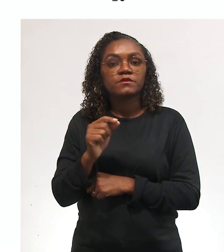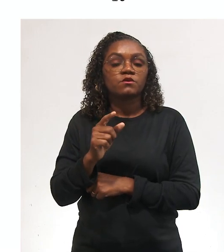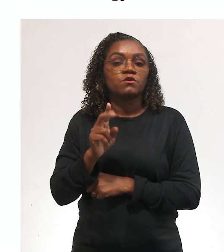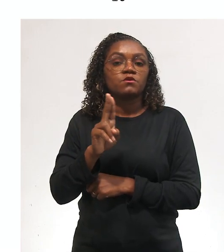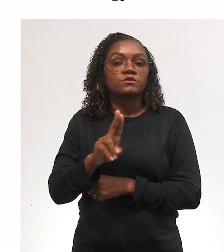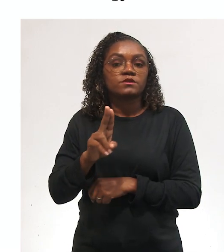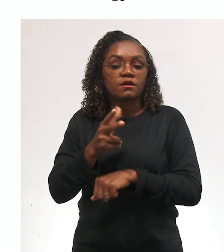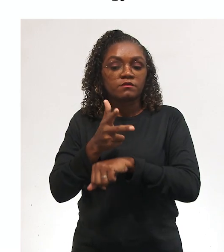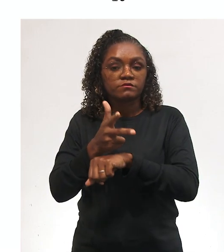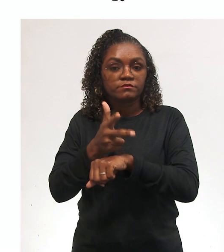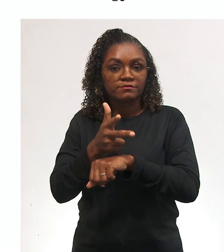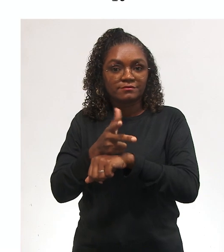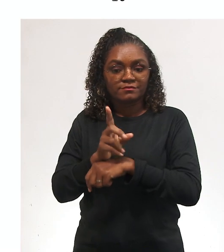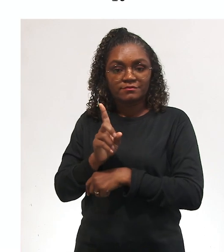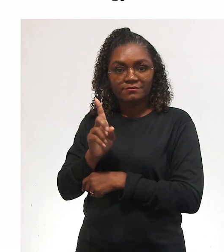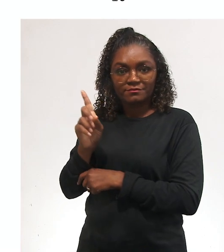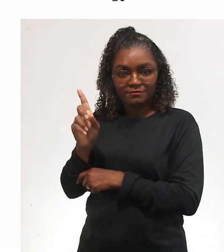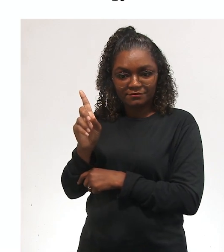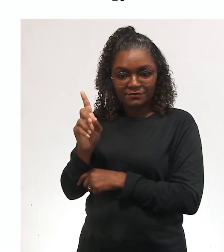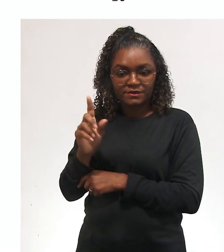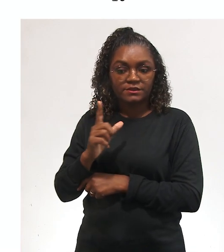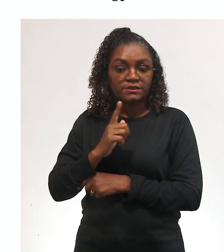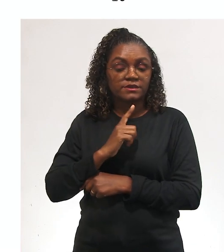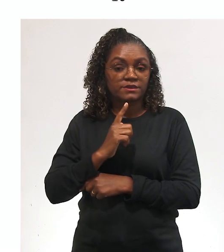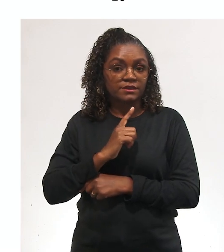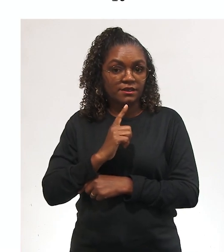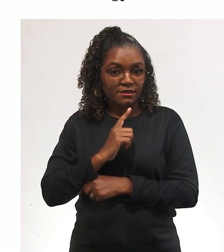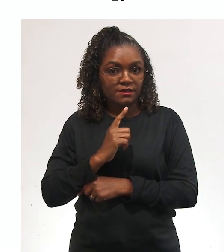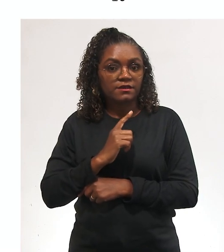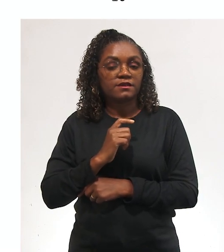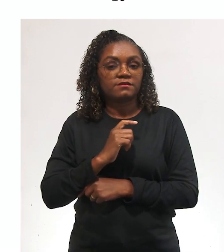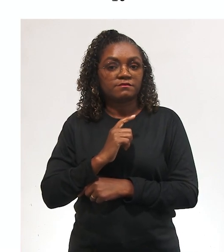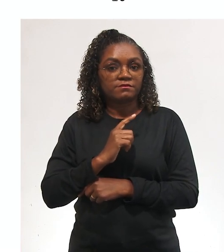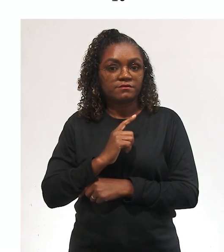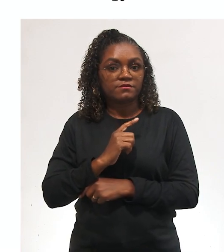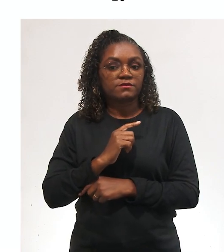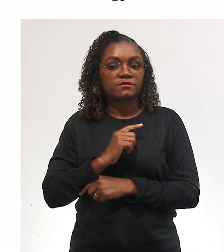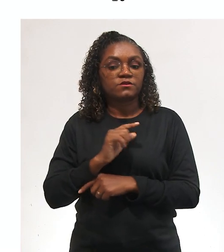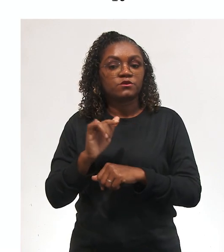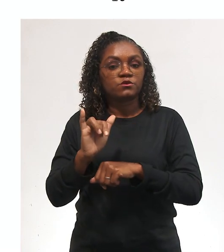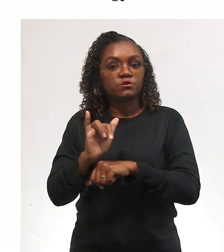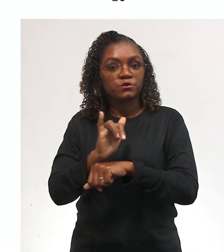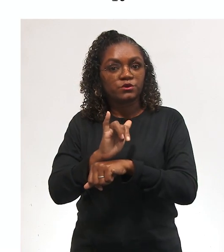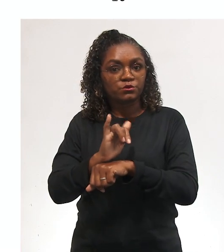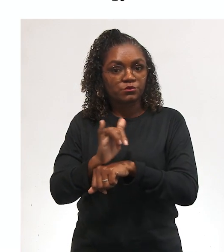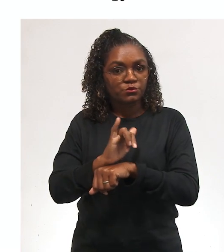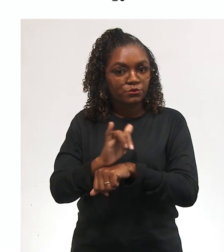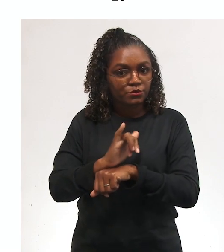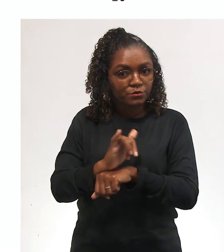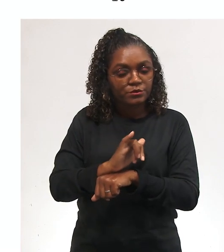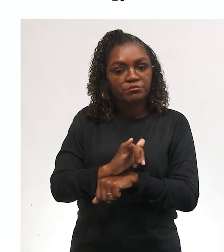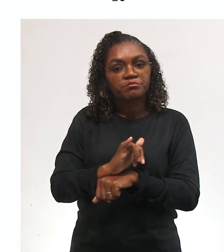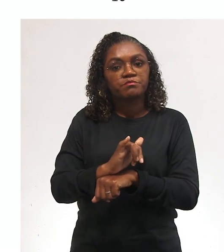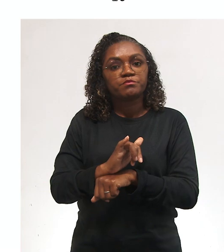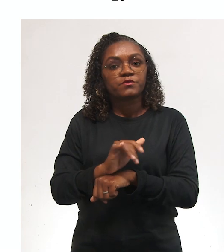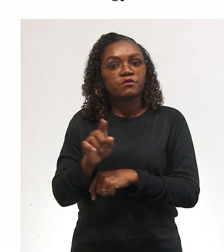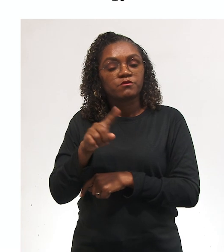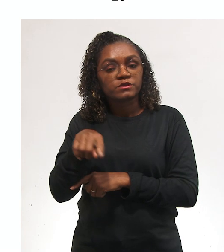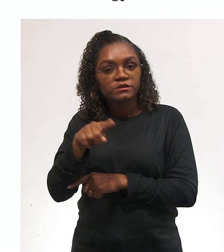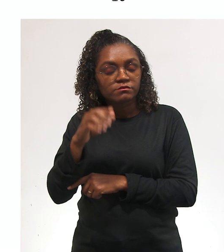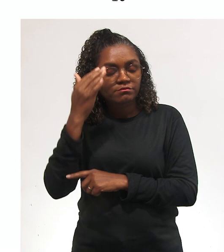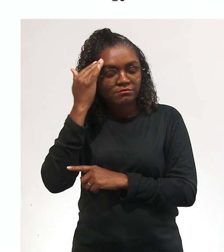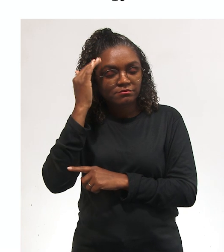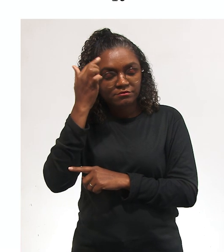que proponho que vocês assistam esse vídeo que vai estar disponível para vocês no YouTube, para